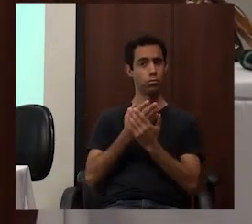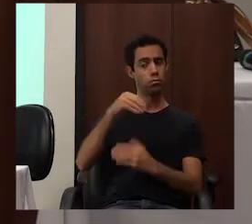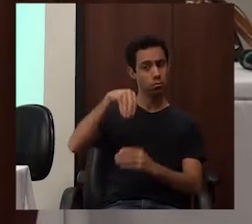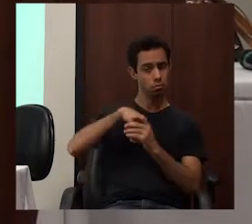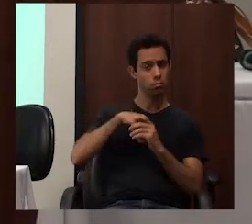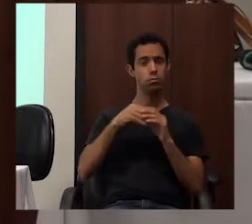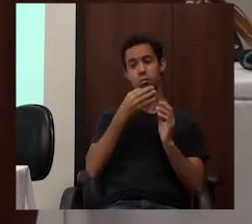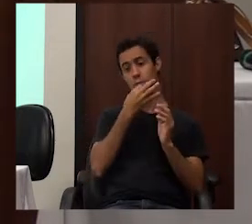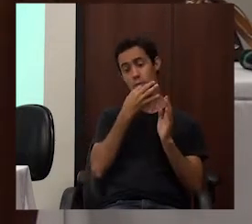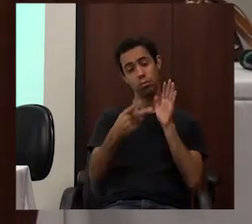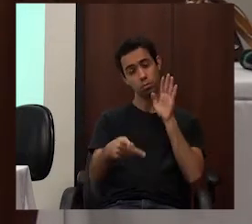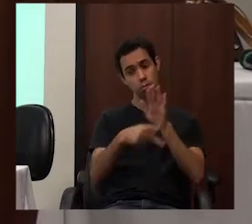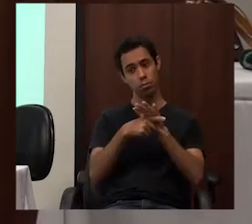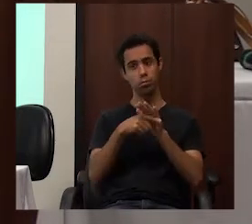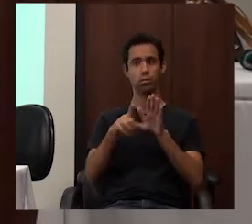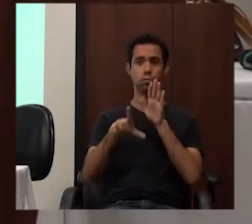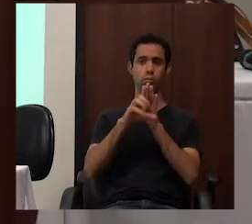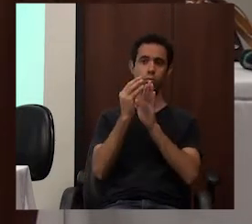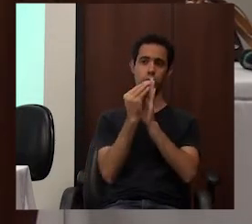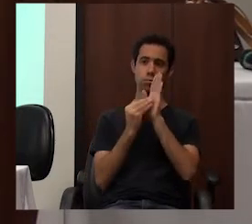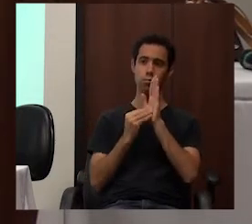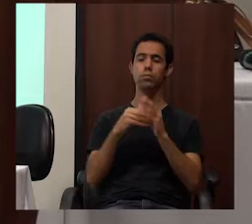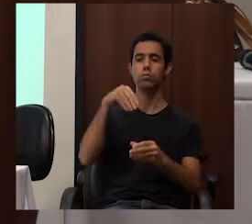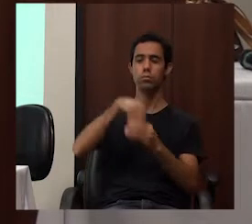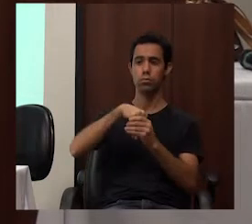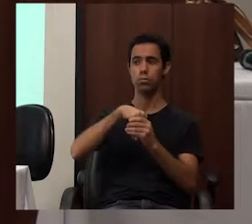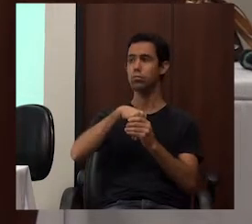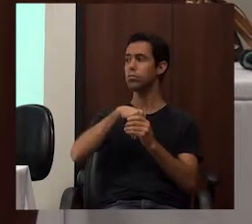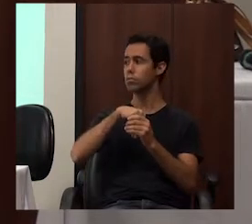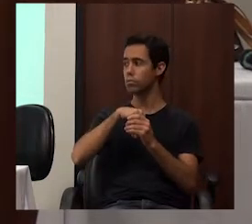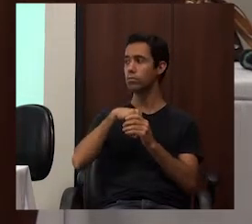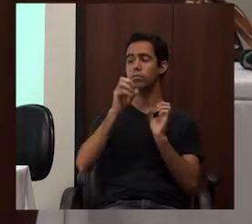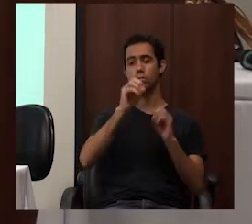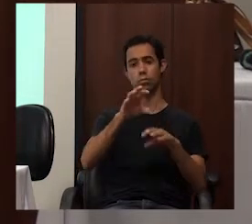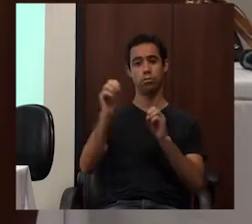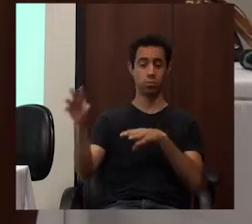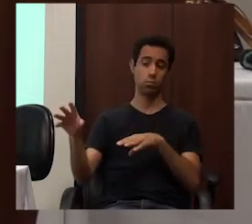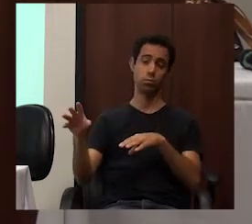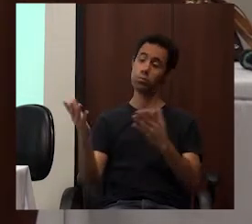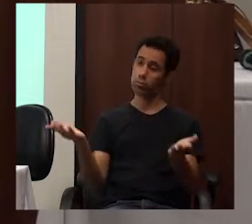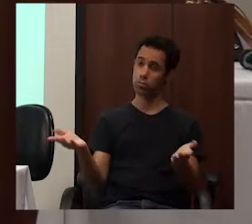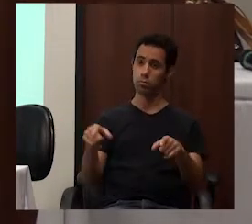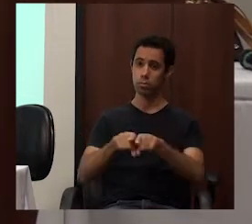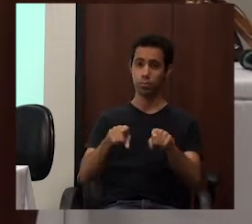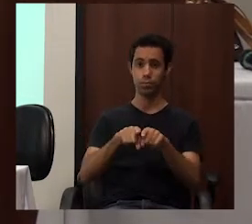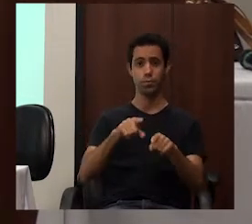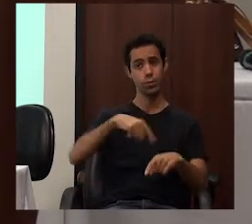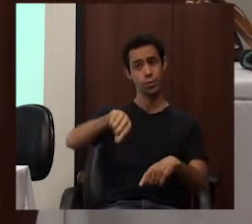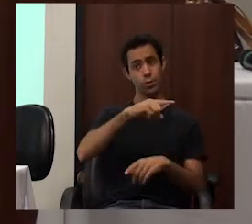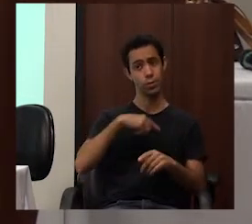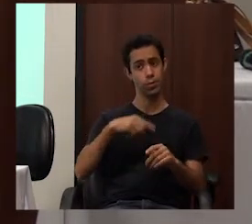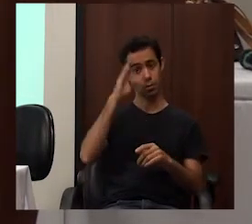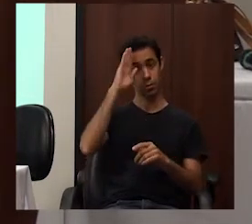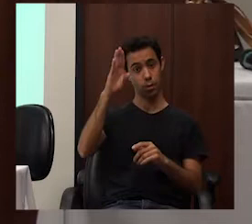lei, dentro daquilo que está colocado dentro do nosso Plano Nacional de Educação e de acordo com os nossos